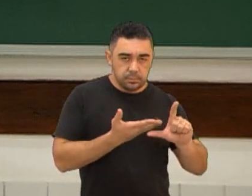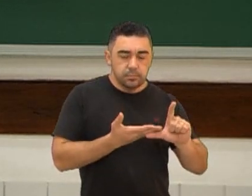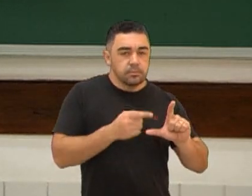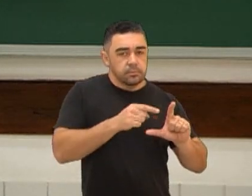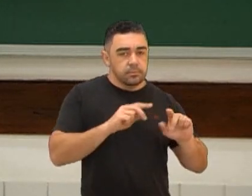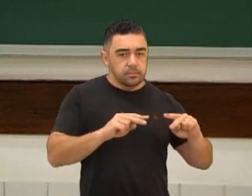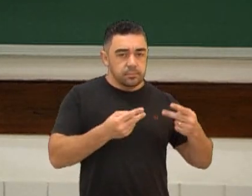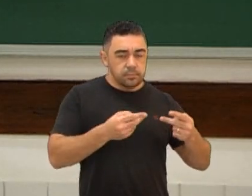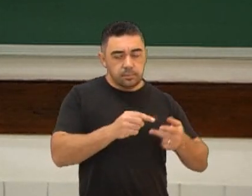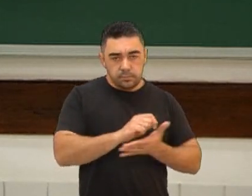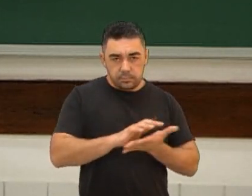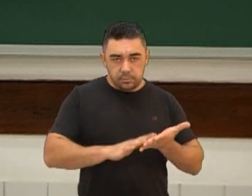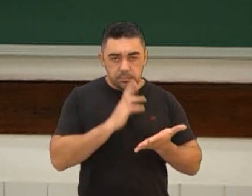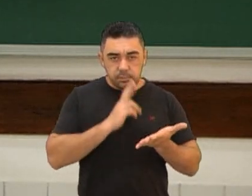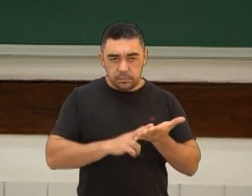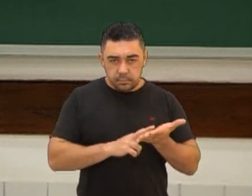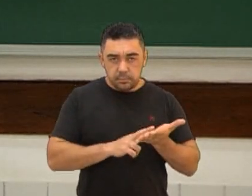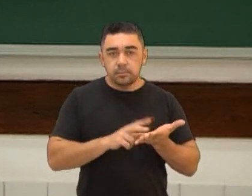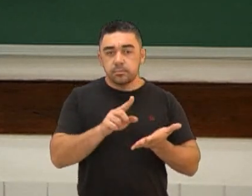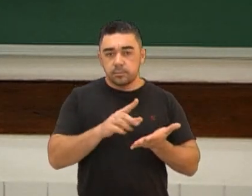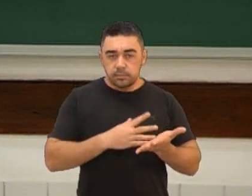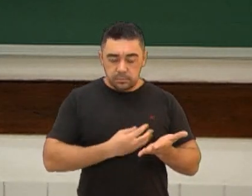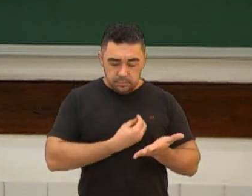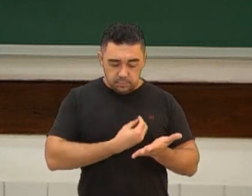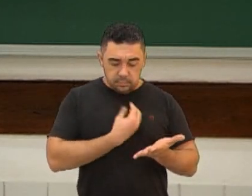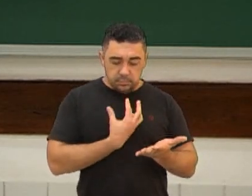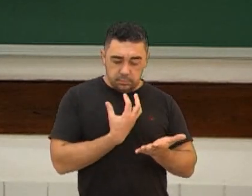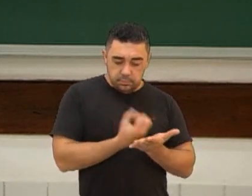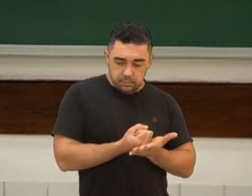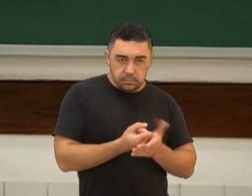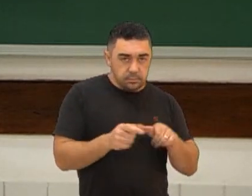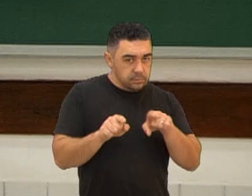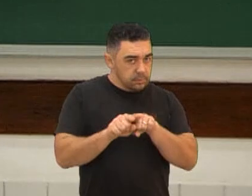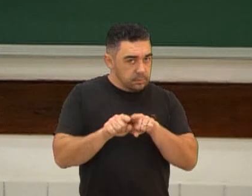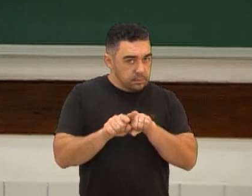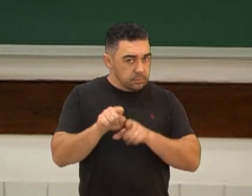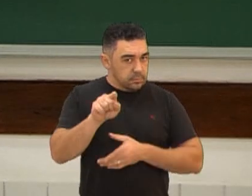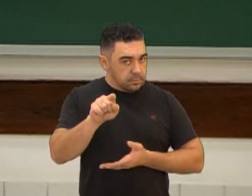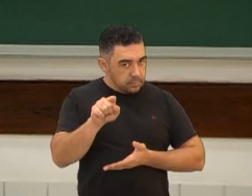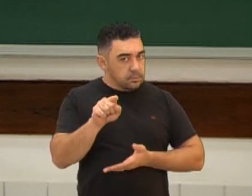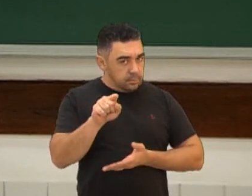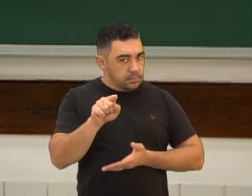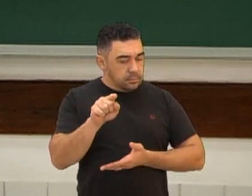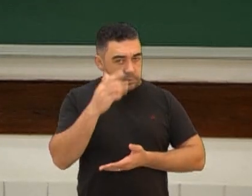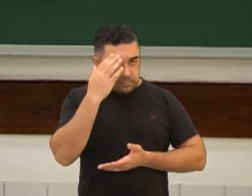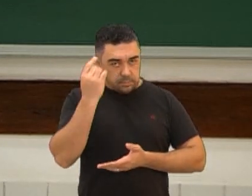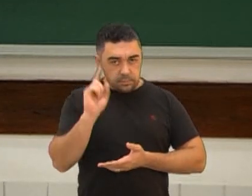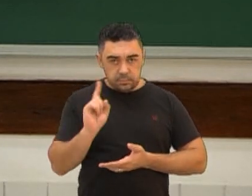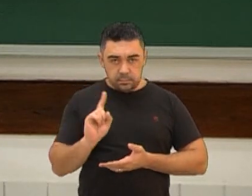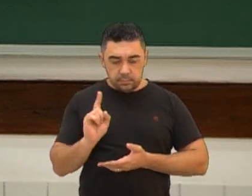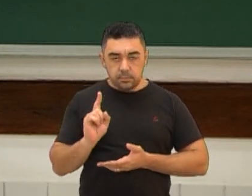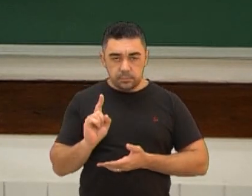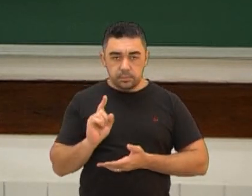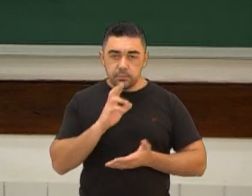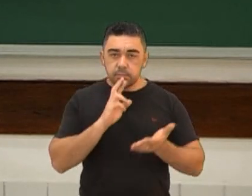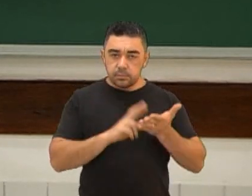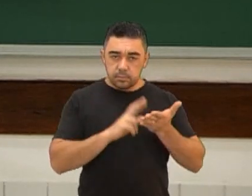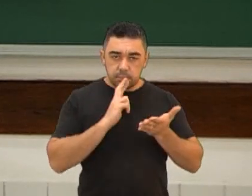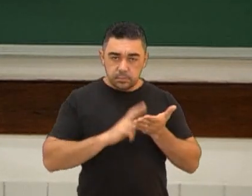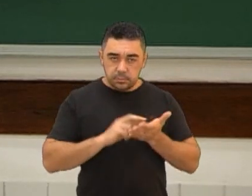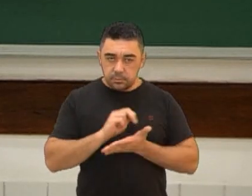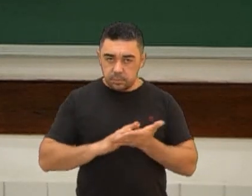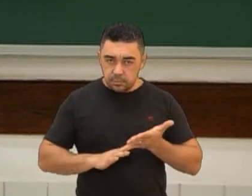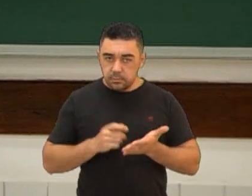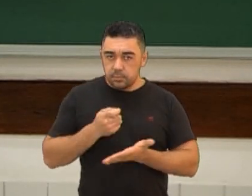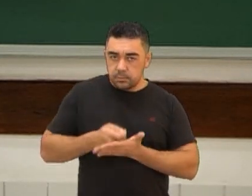no primeiro link para registrar a tua frequência e também clique para fazer suas tarefas obrigatórias